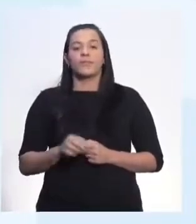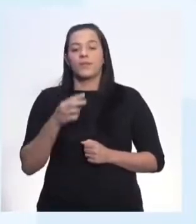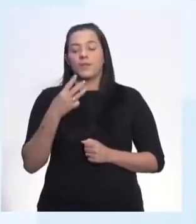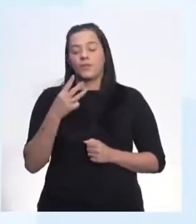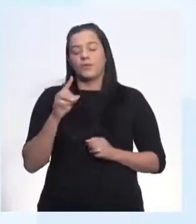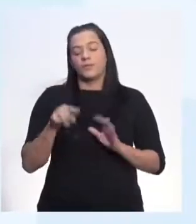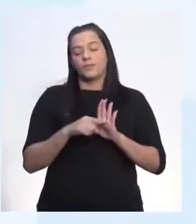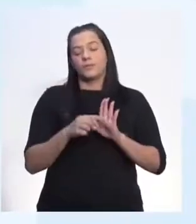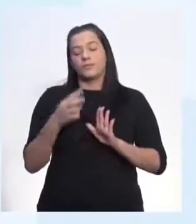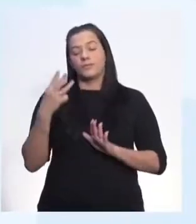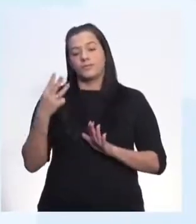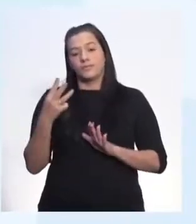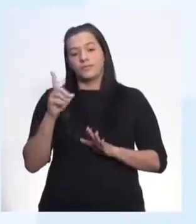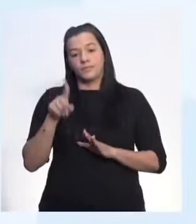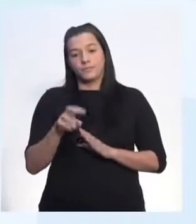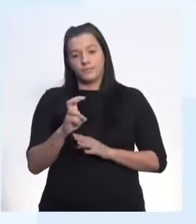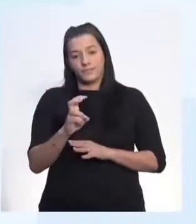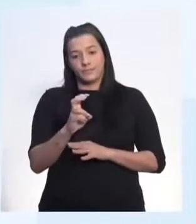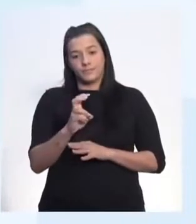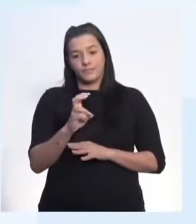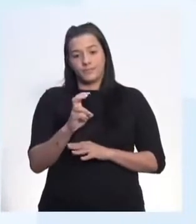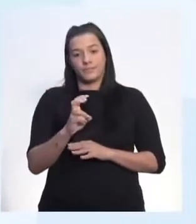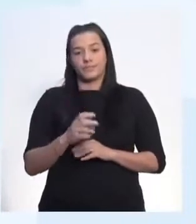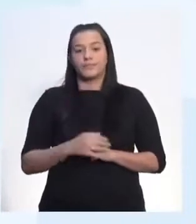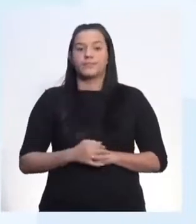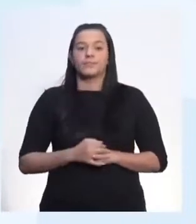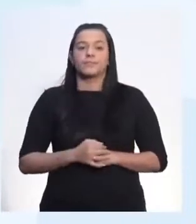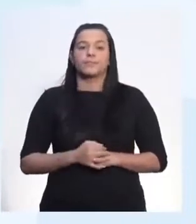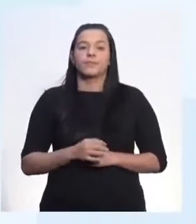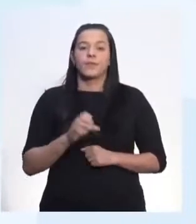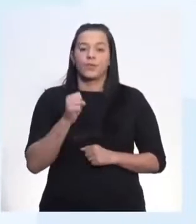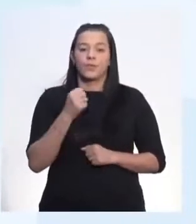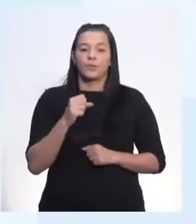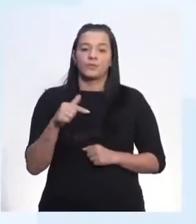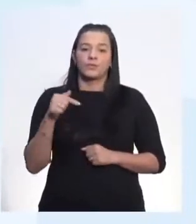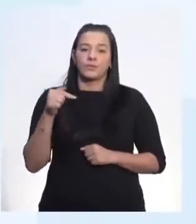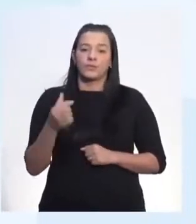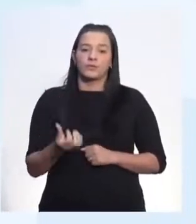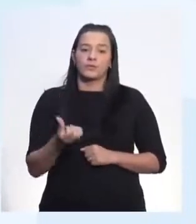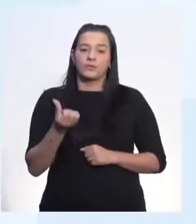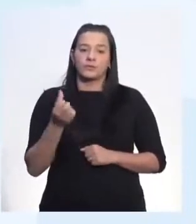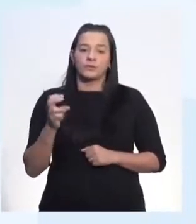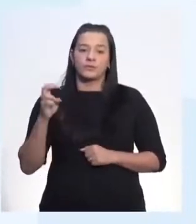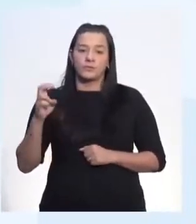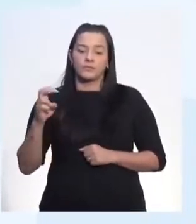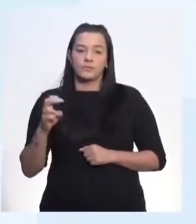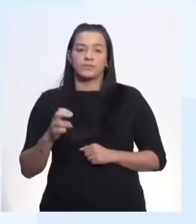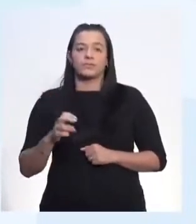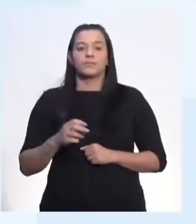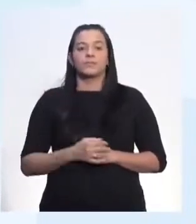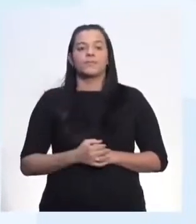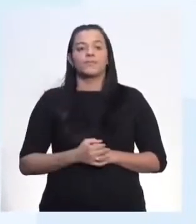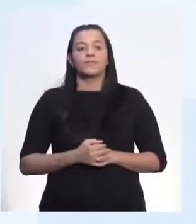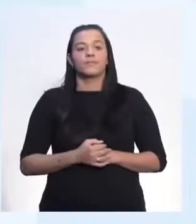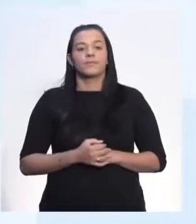menos 3, 5. Então, 8 vezes 7 vezes 6 vezes